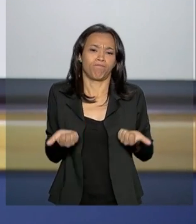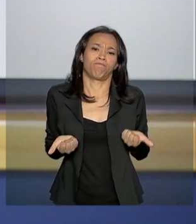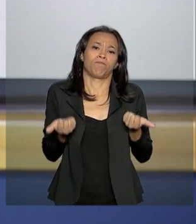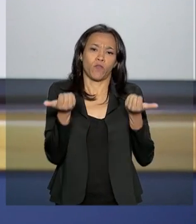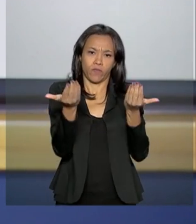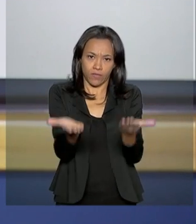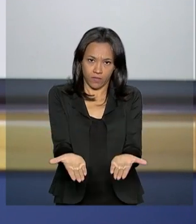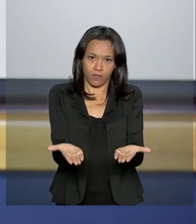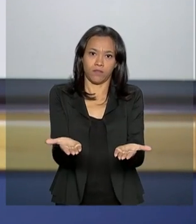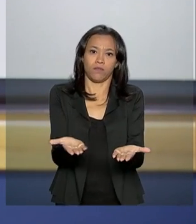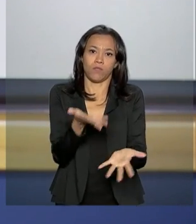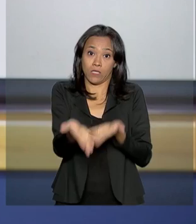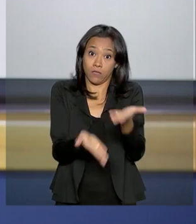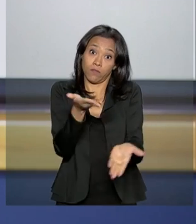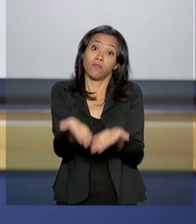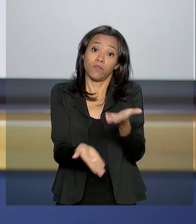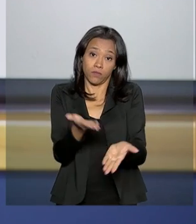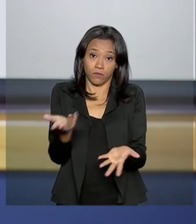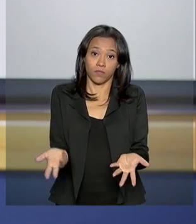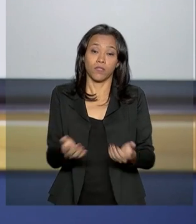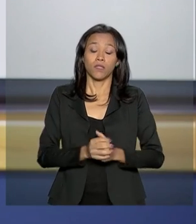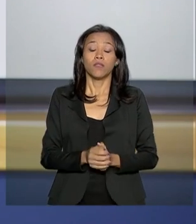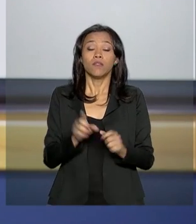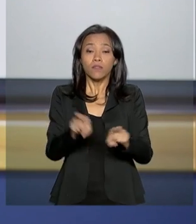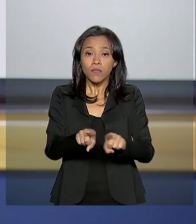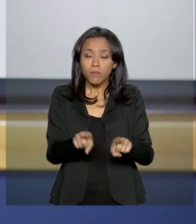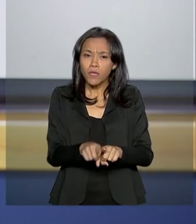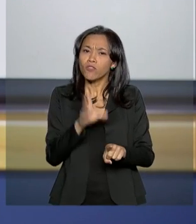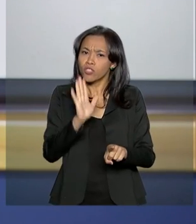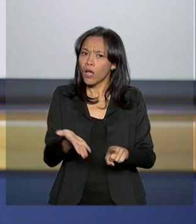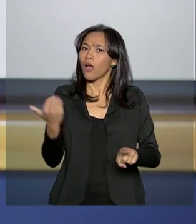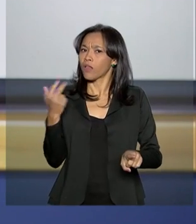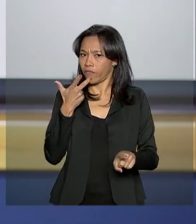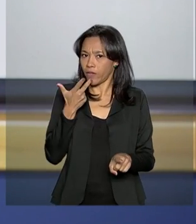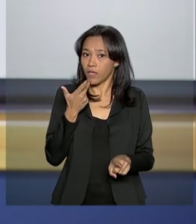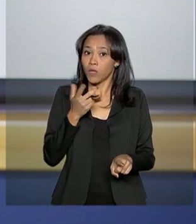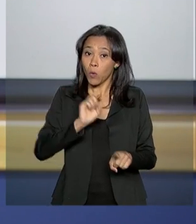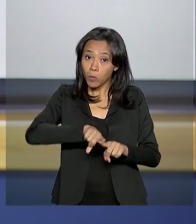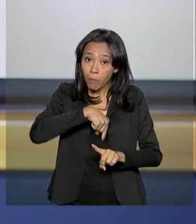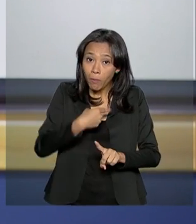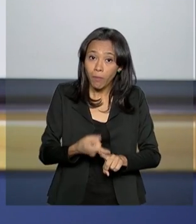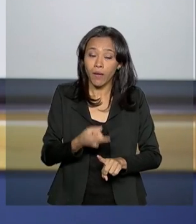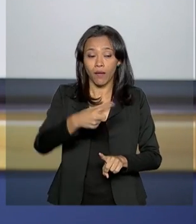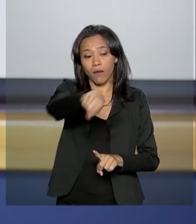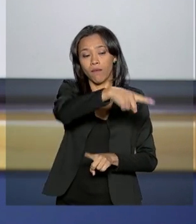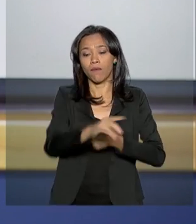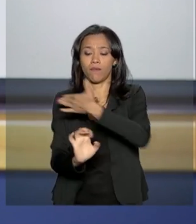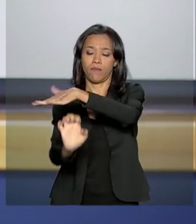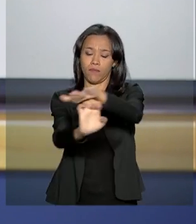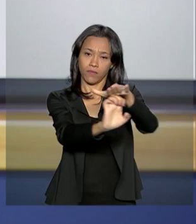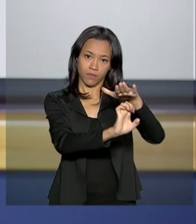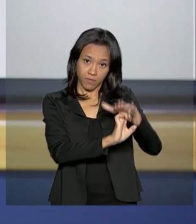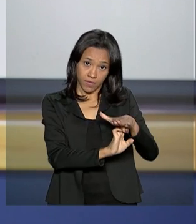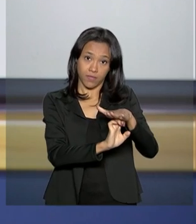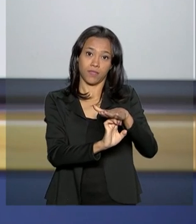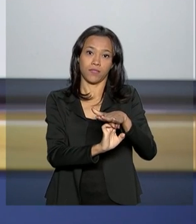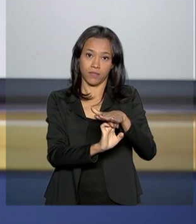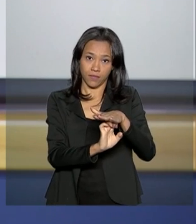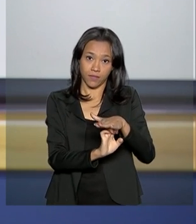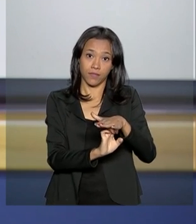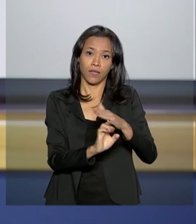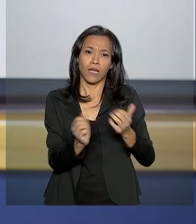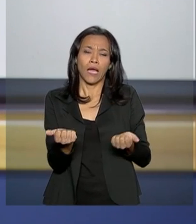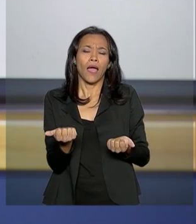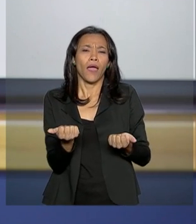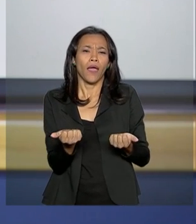E digo isso, e já disse antes também, porque quanto mais as empresas empoderam os